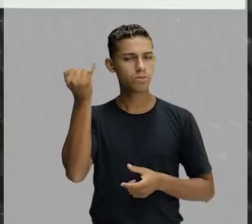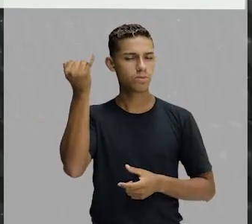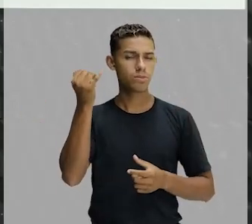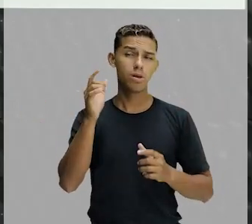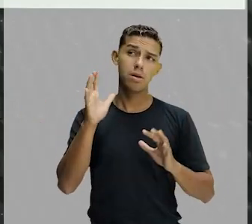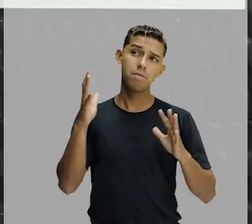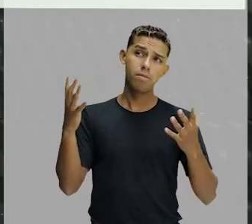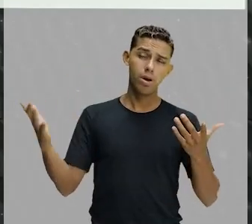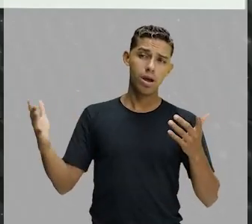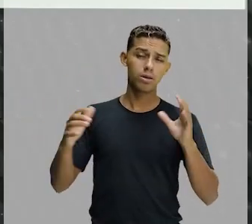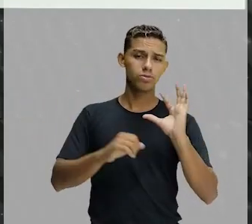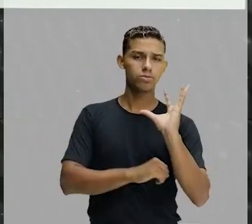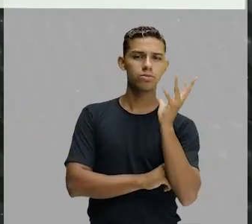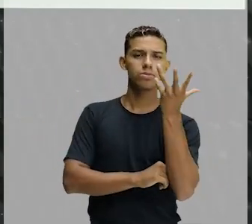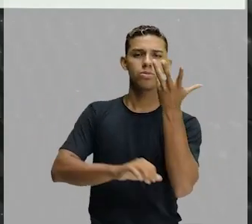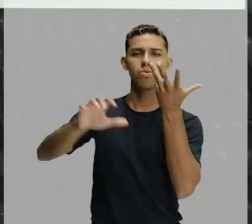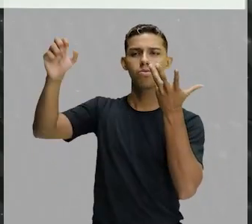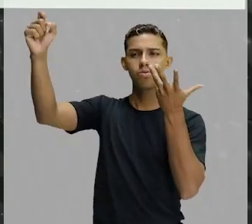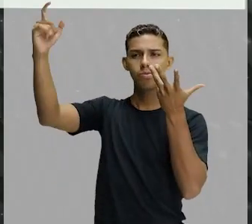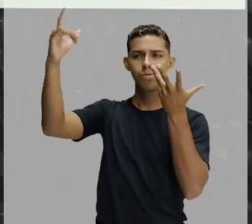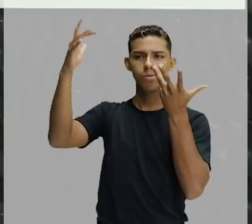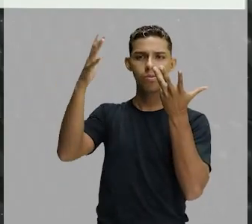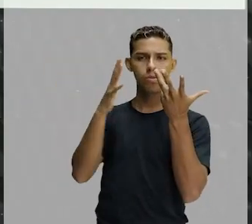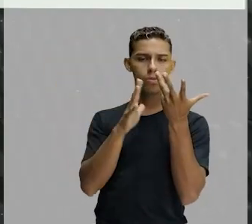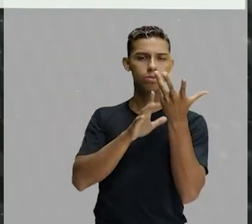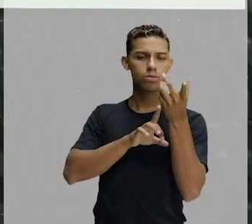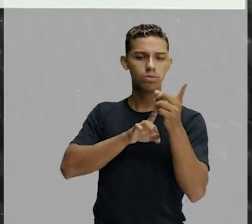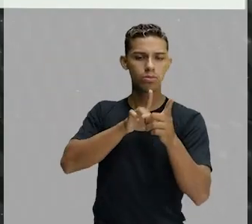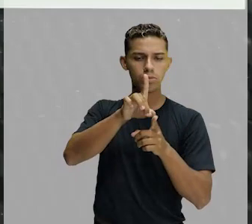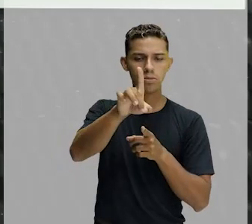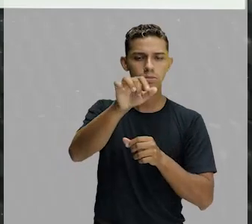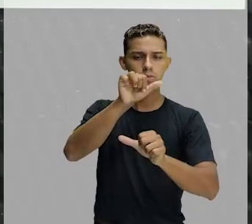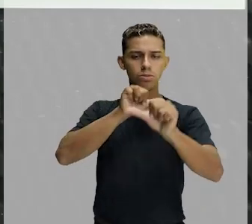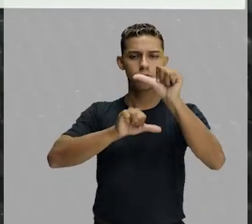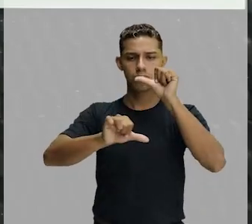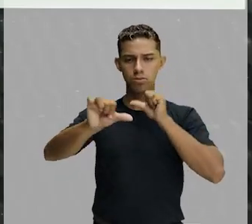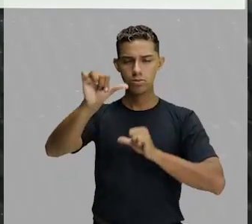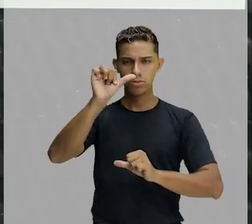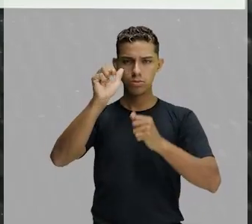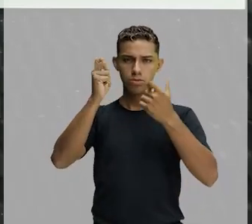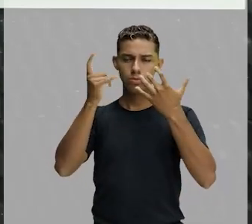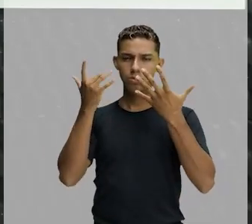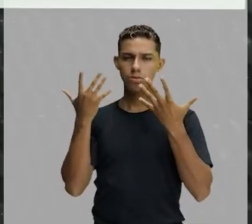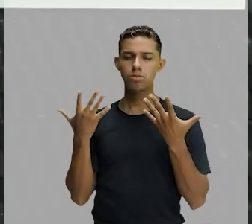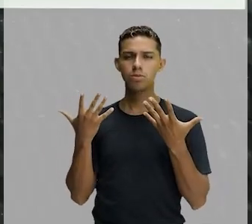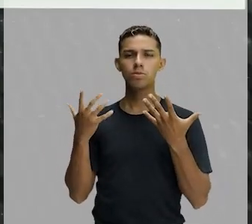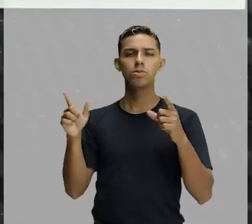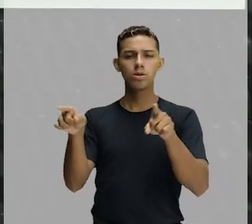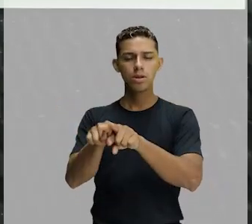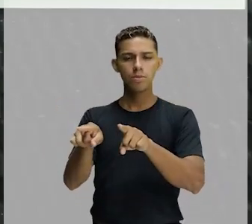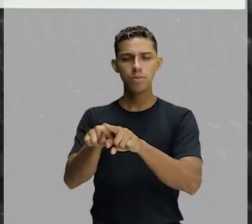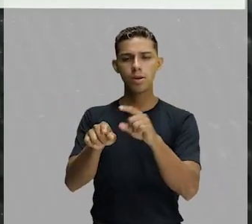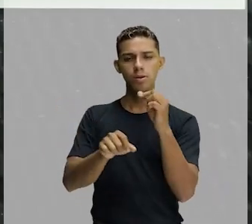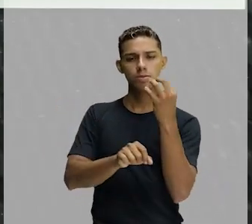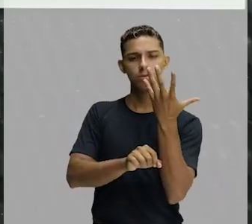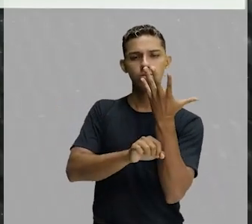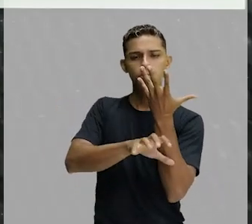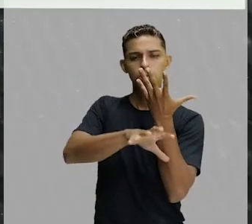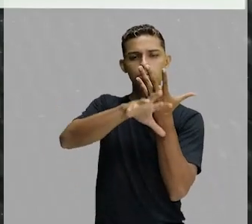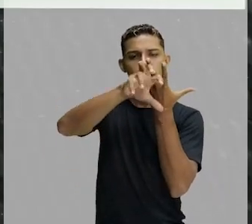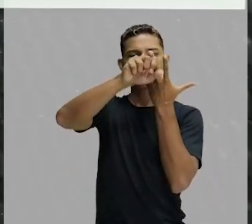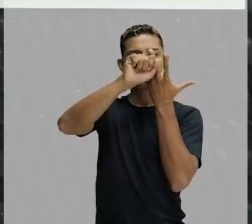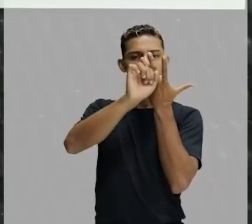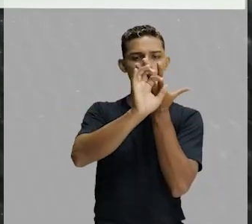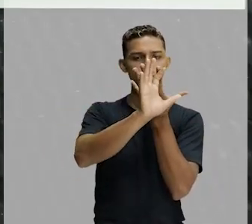a fotossíntese? Não. A planta, além de promover a fotossíntese, ela promove a respiração celular. Então,